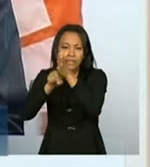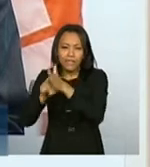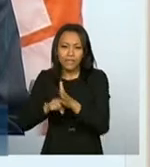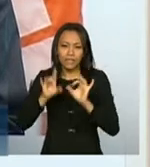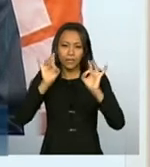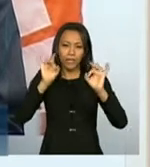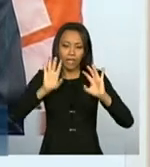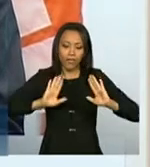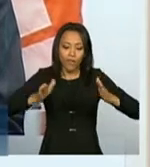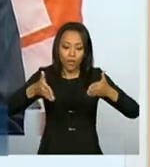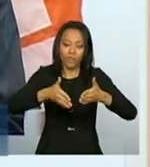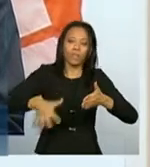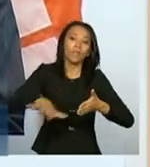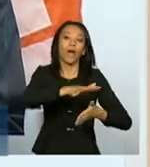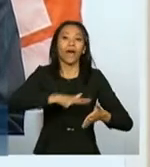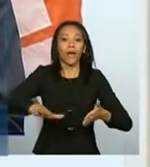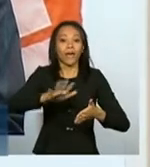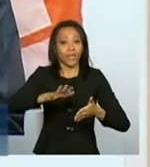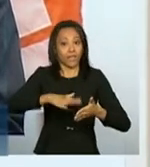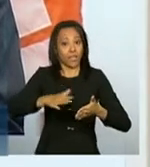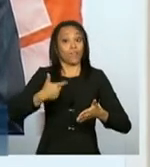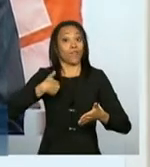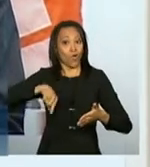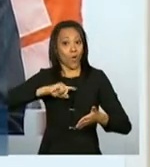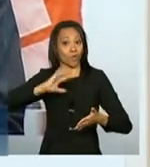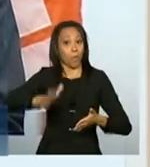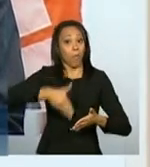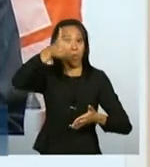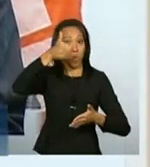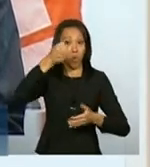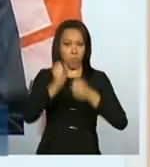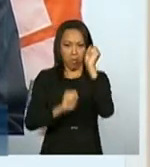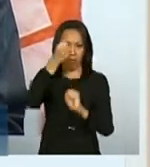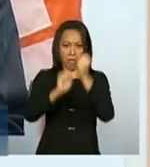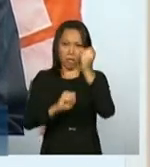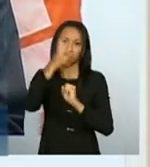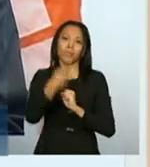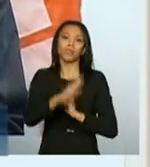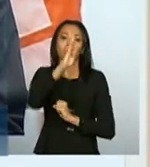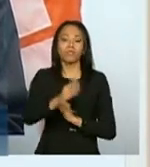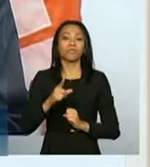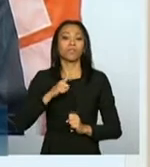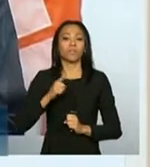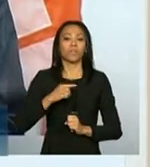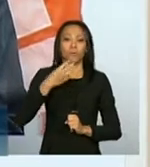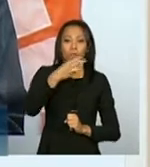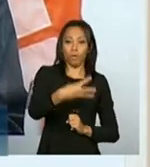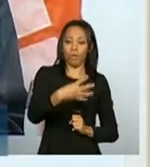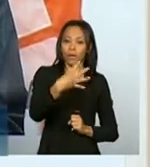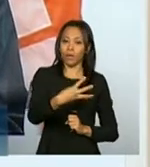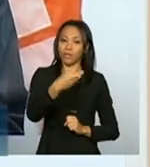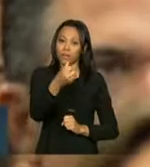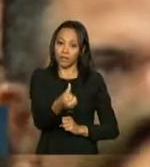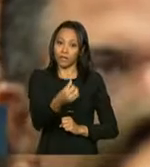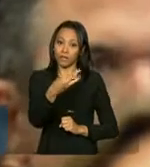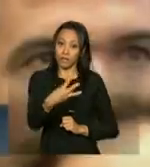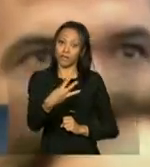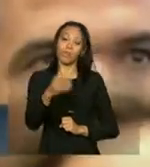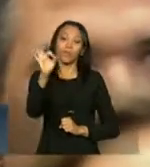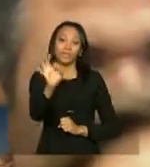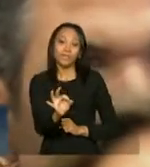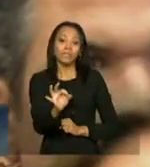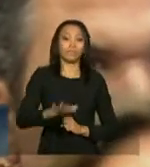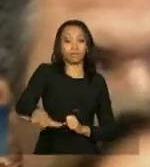especializadas do setor, como melhor fabricante no Brasil, temos cerca de 43% de market share neste